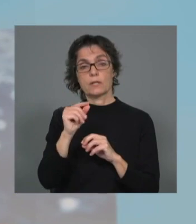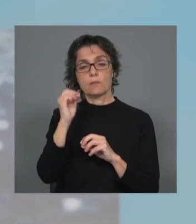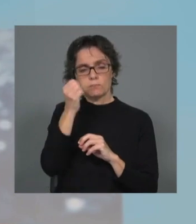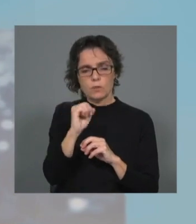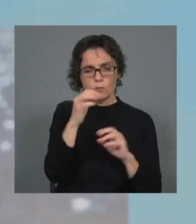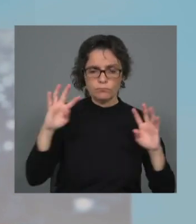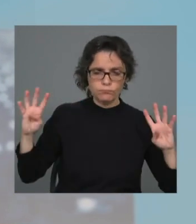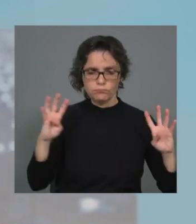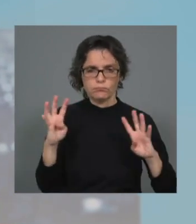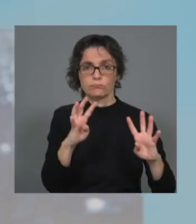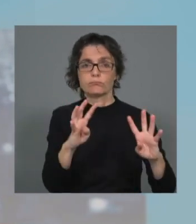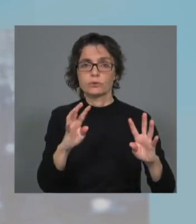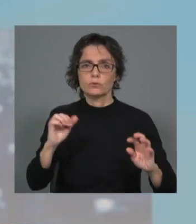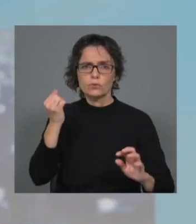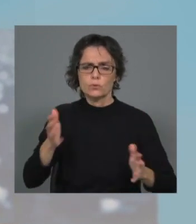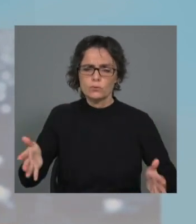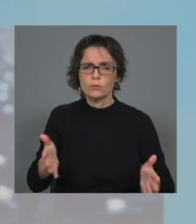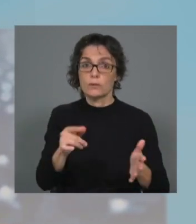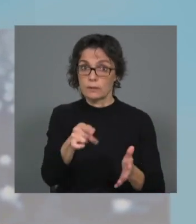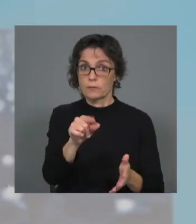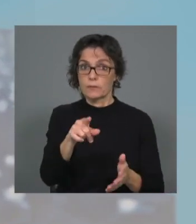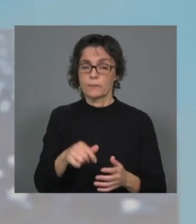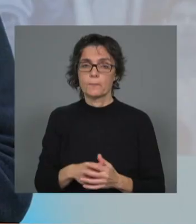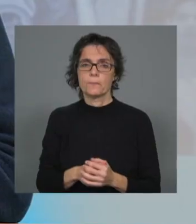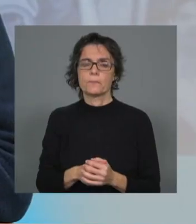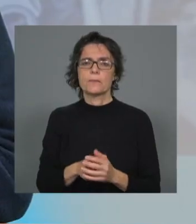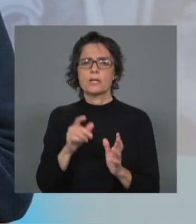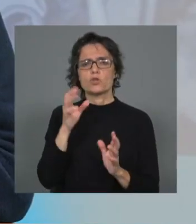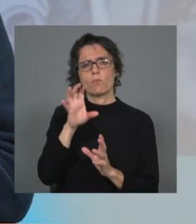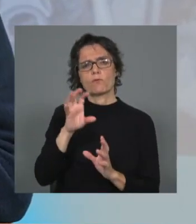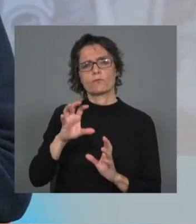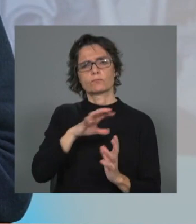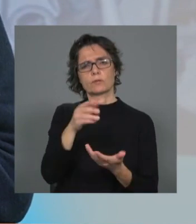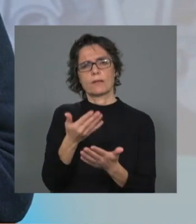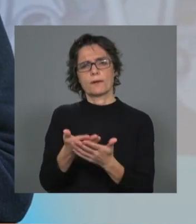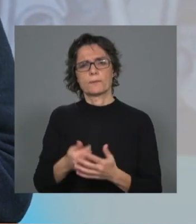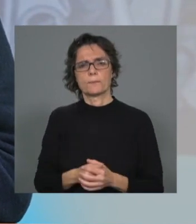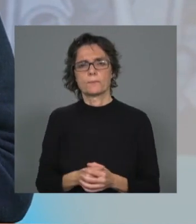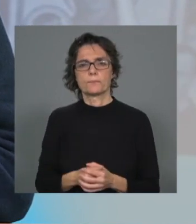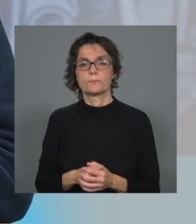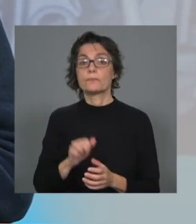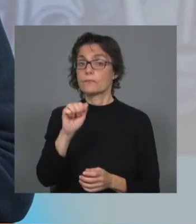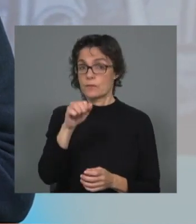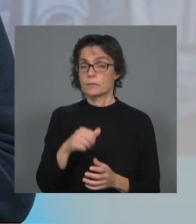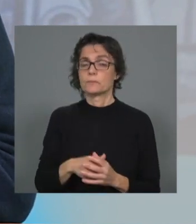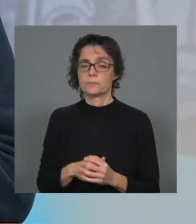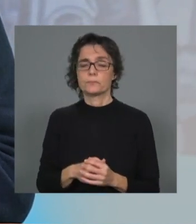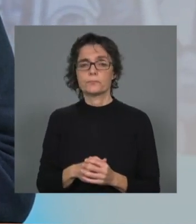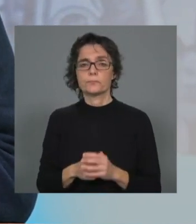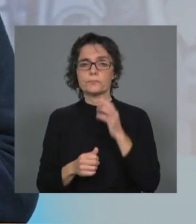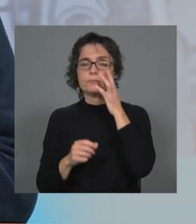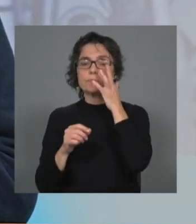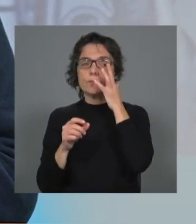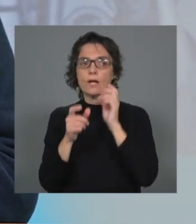nas periferias, e também a marca da universalidade. É esse o sentido? Certíssimo. E isso também devemos enquadrar